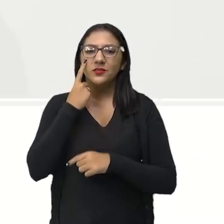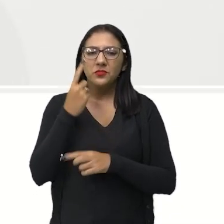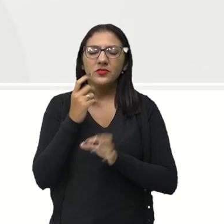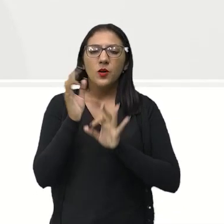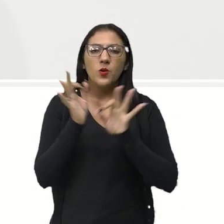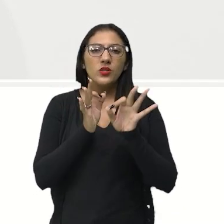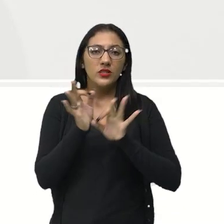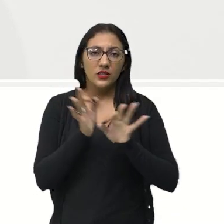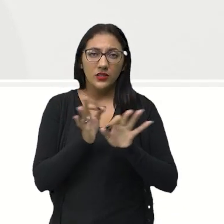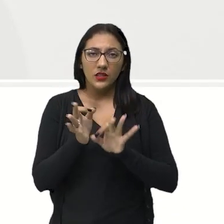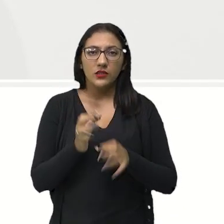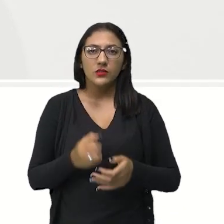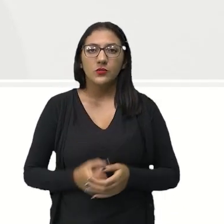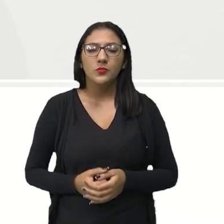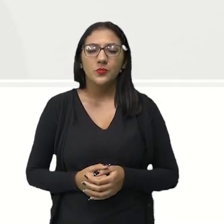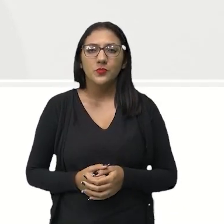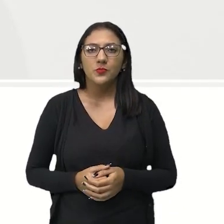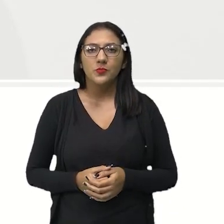aqui, ó.